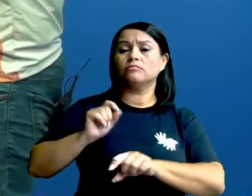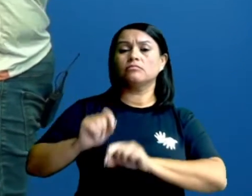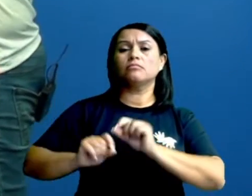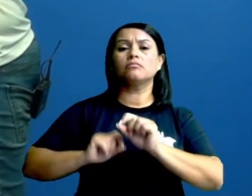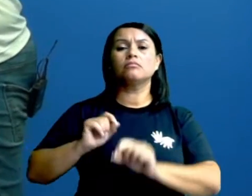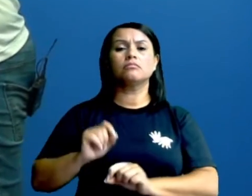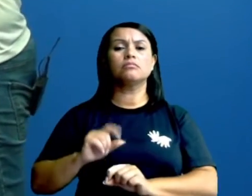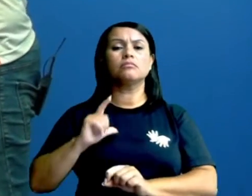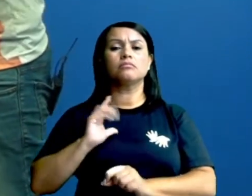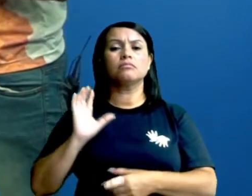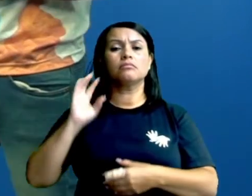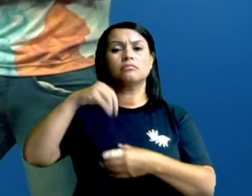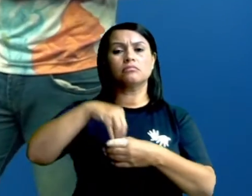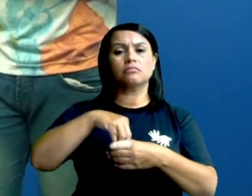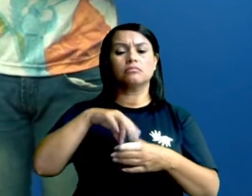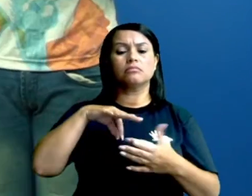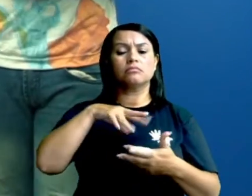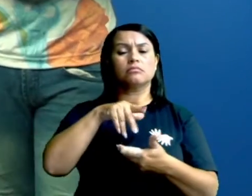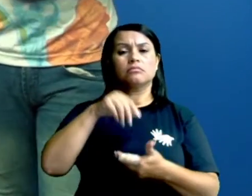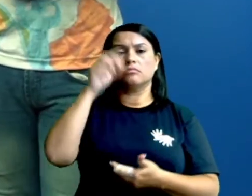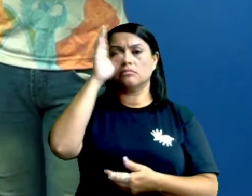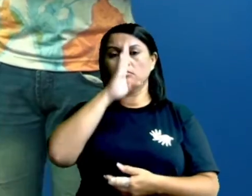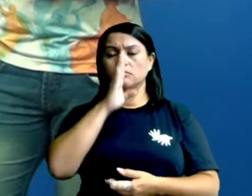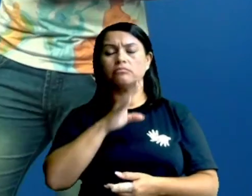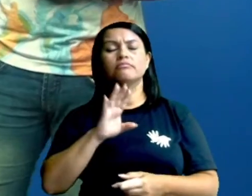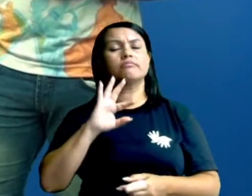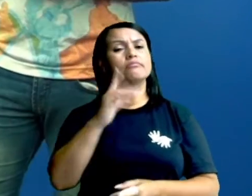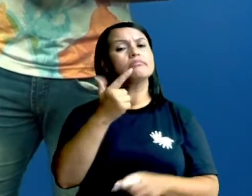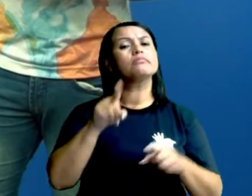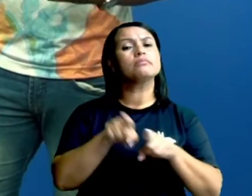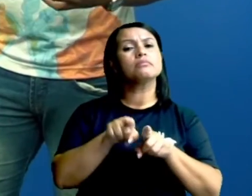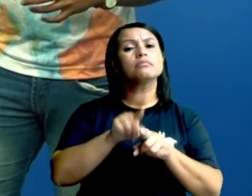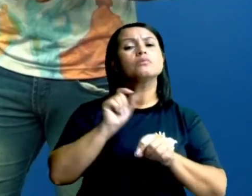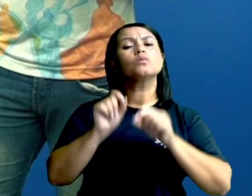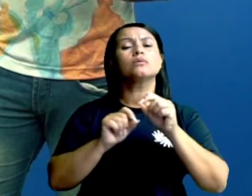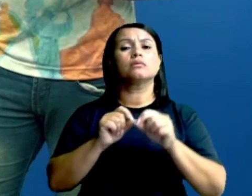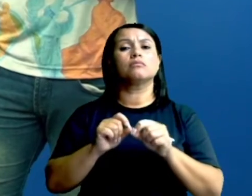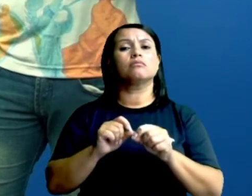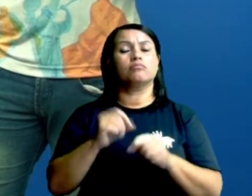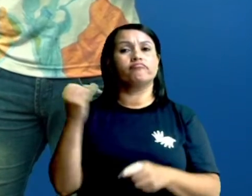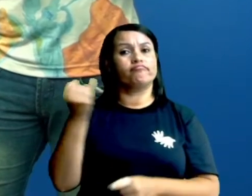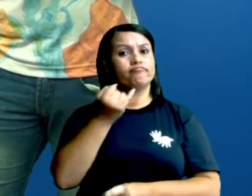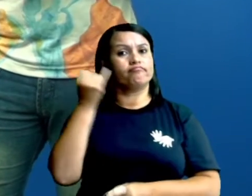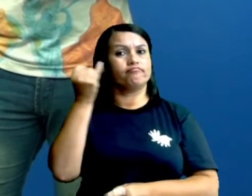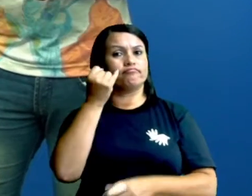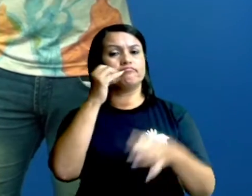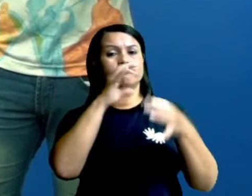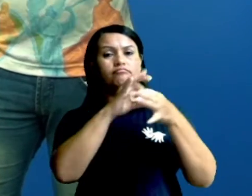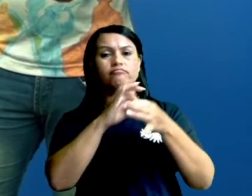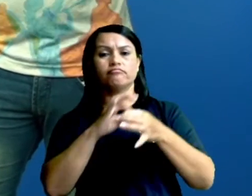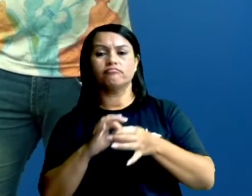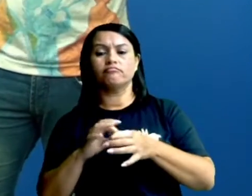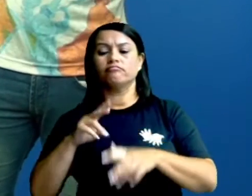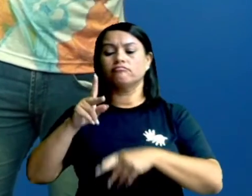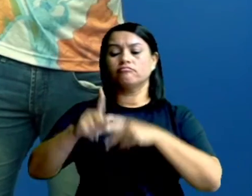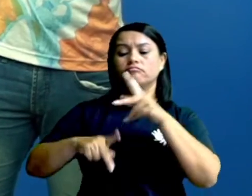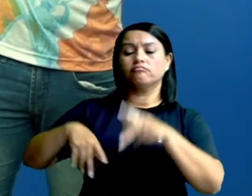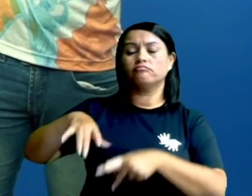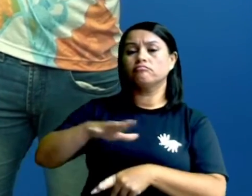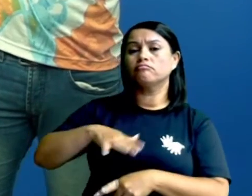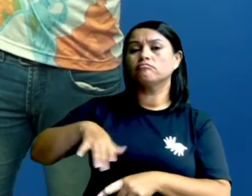para ocupar o interior, né, do Brasil e, logicamente, isso foi de grande relevância tanto para o contexto do povoamento como para o